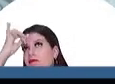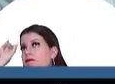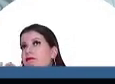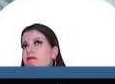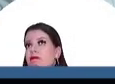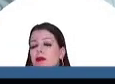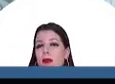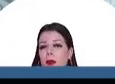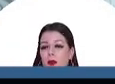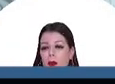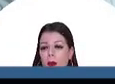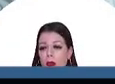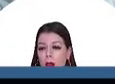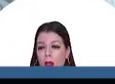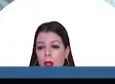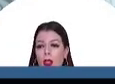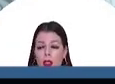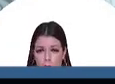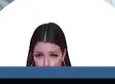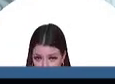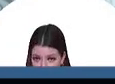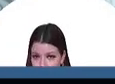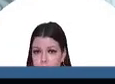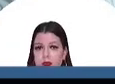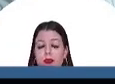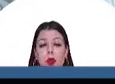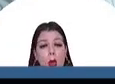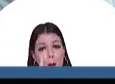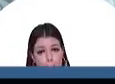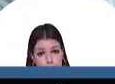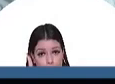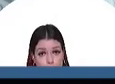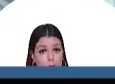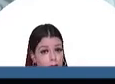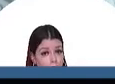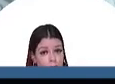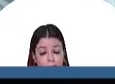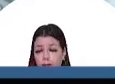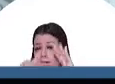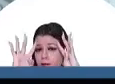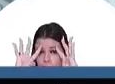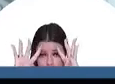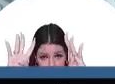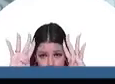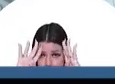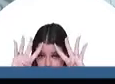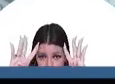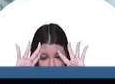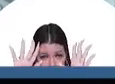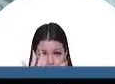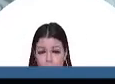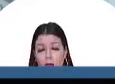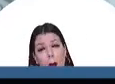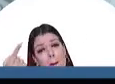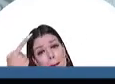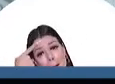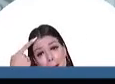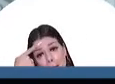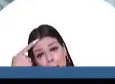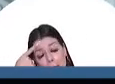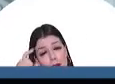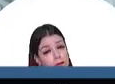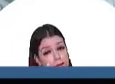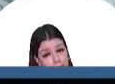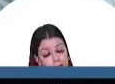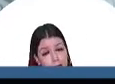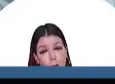eventuais situações, mas é transformar isso, como diz o professor Hélio, no momento para a gente poder pensar sobre o assunto.